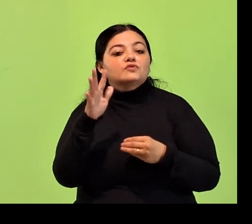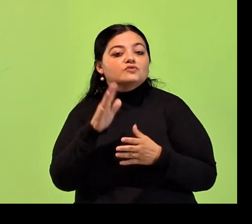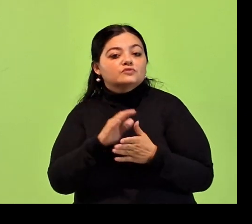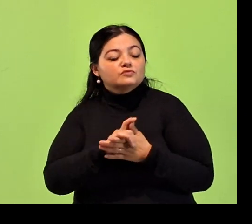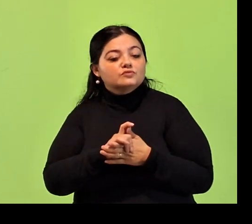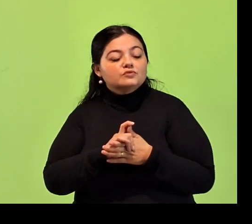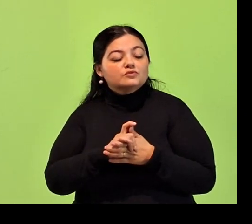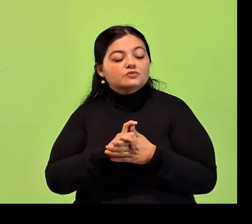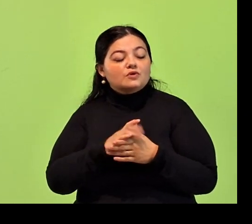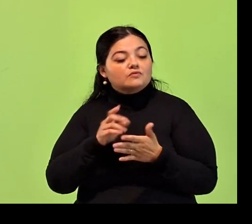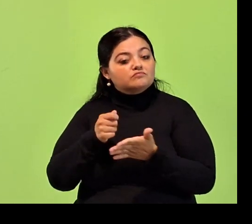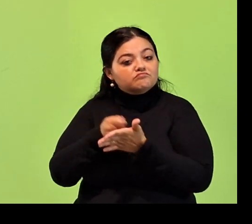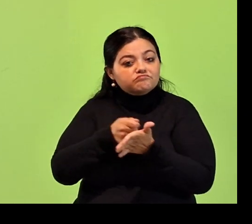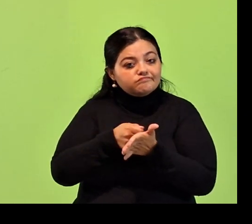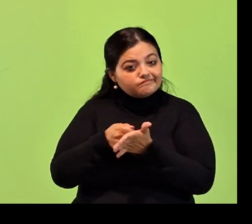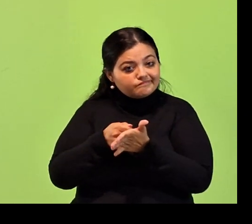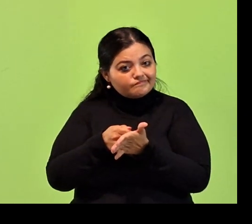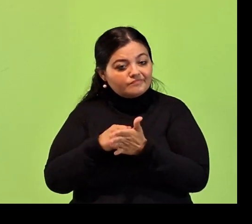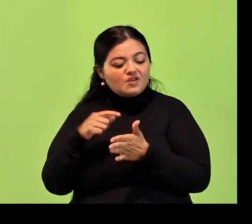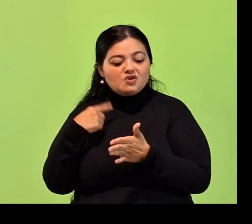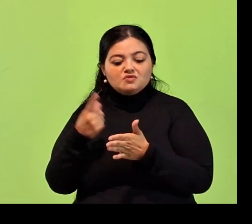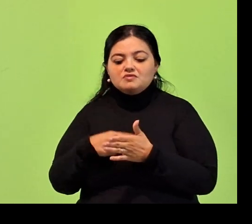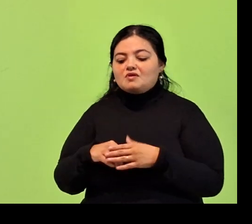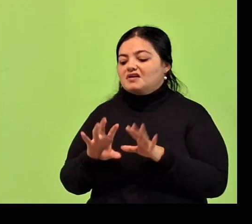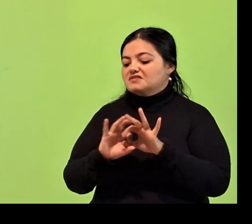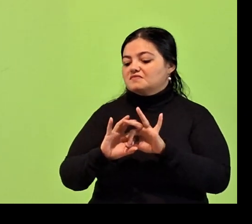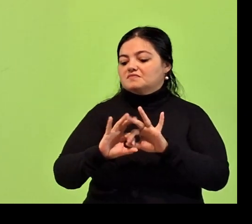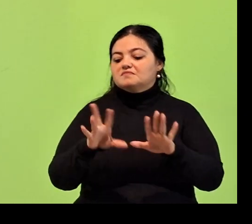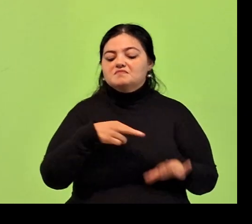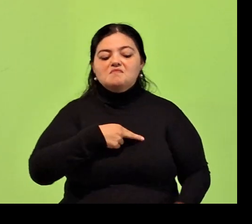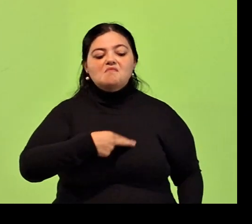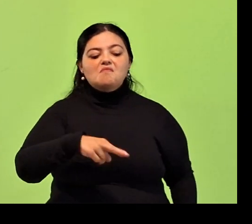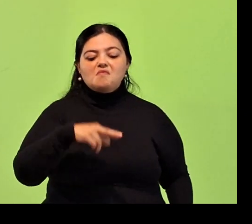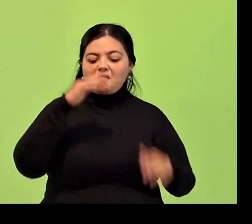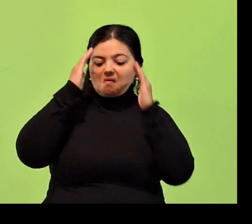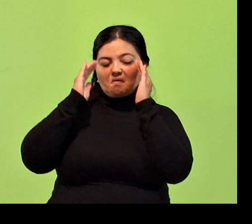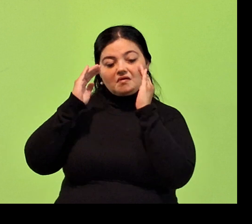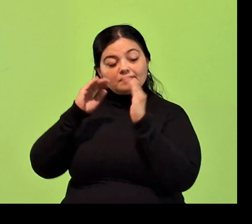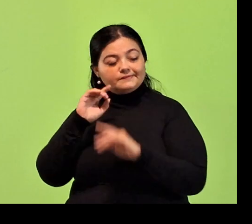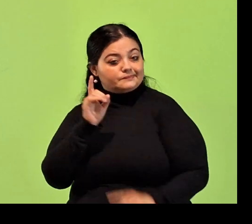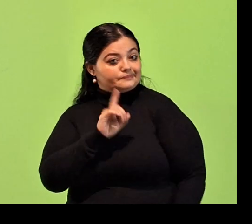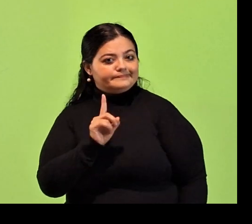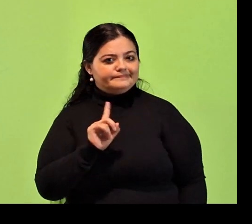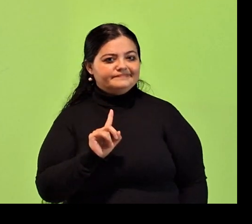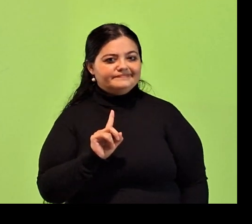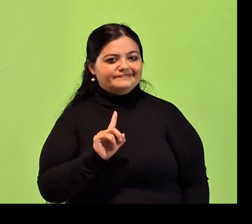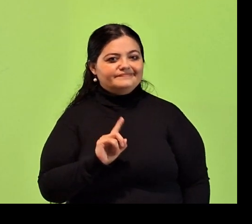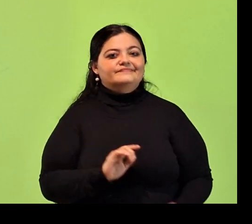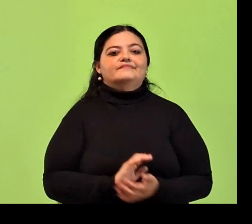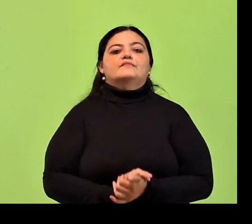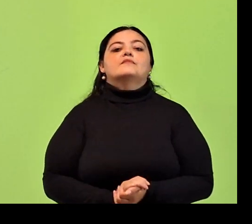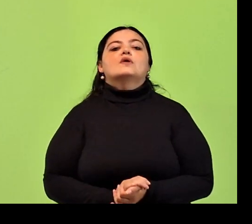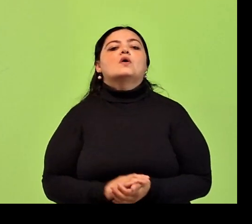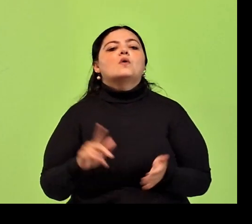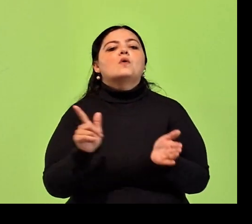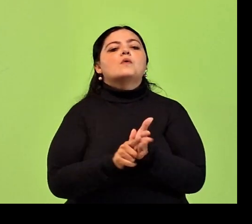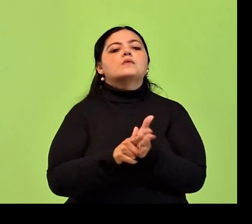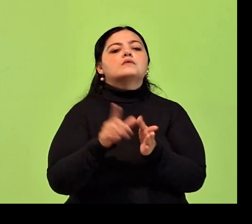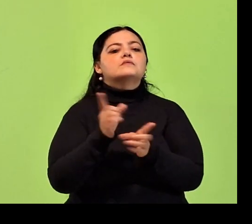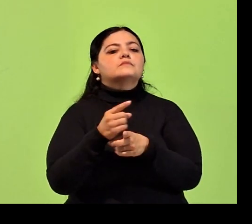dominantes. Não cedemos aos regimes religiosos e políticos dominantes. O papel do marginal